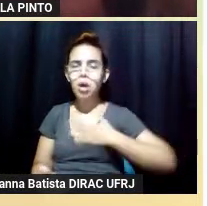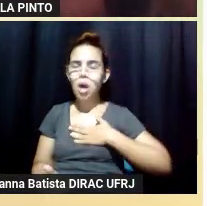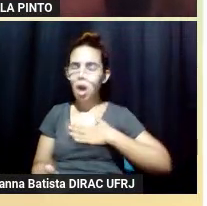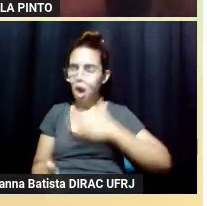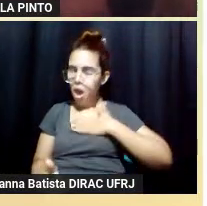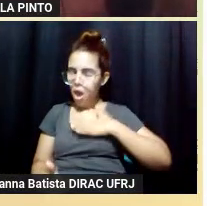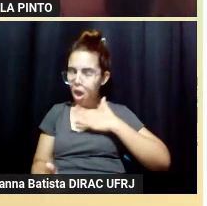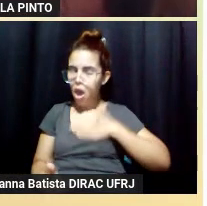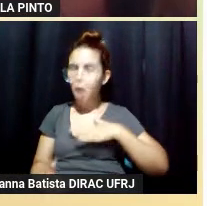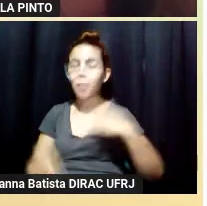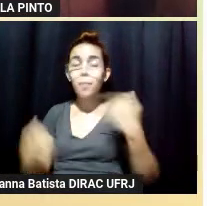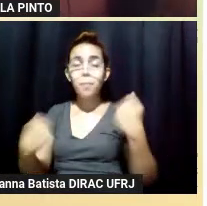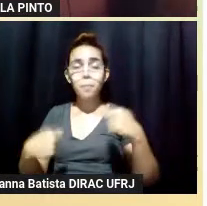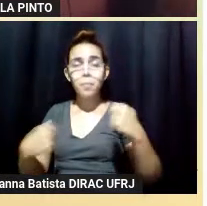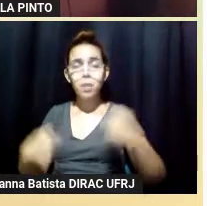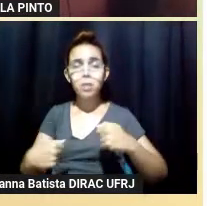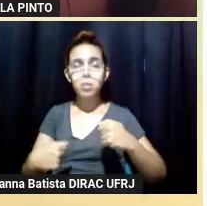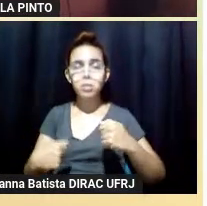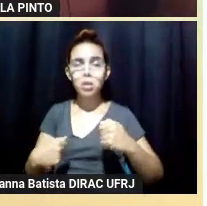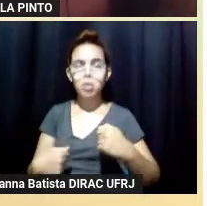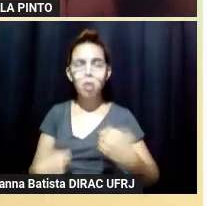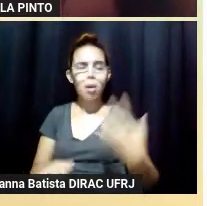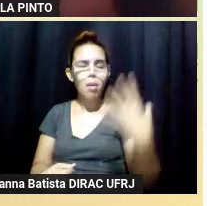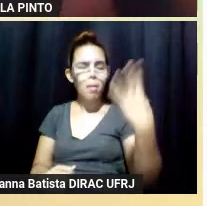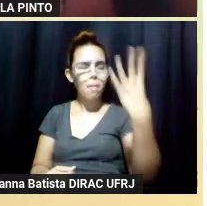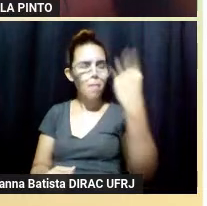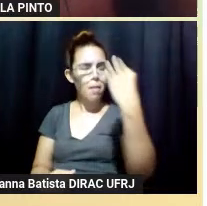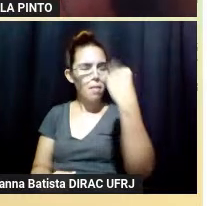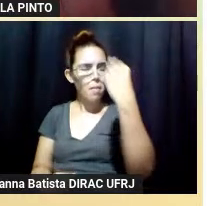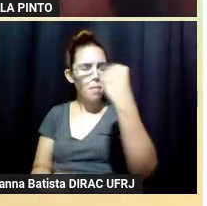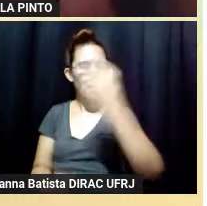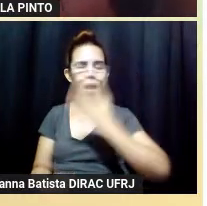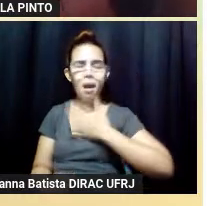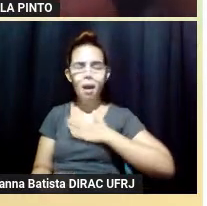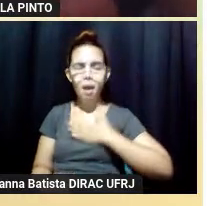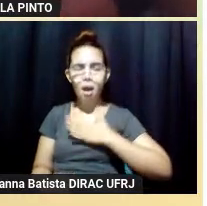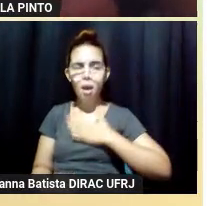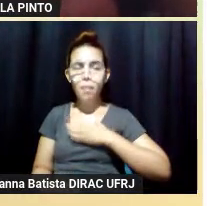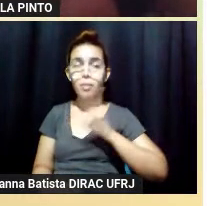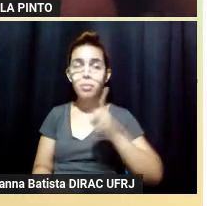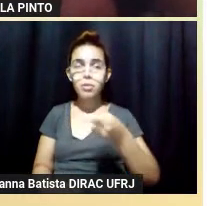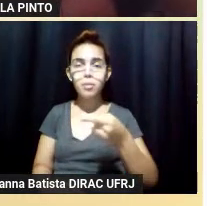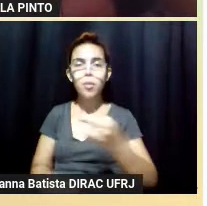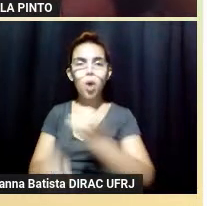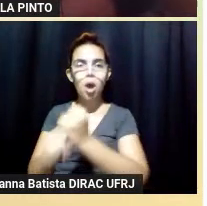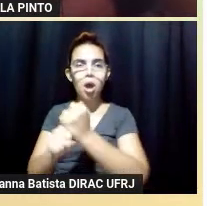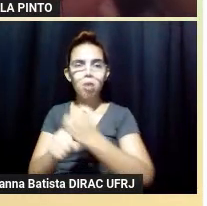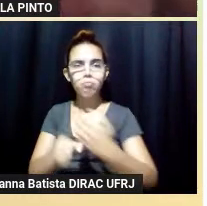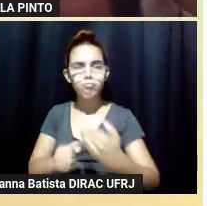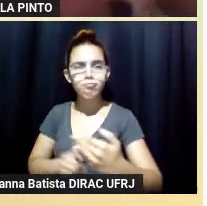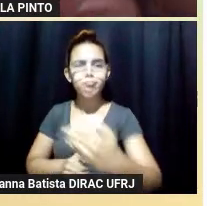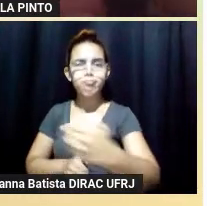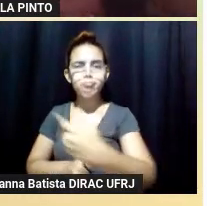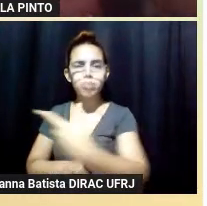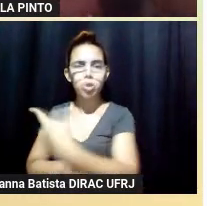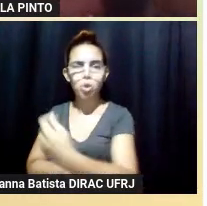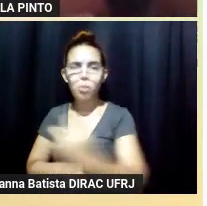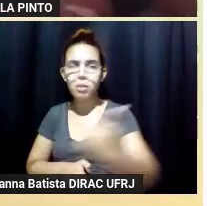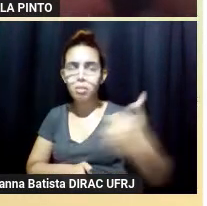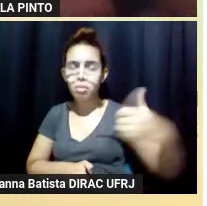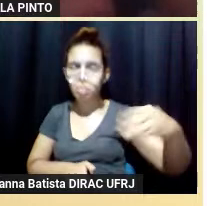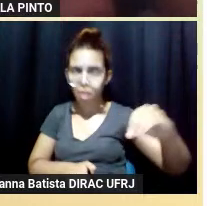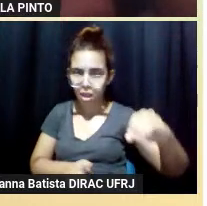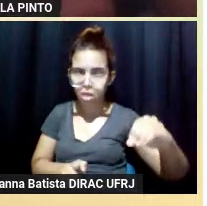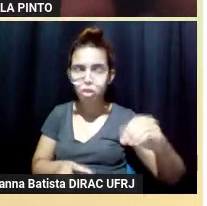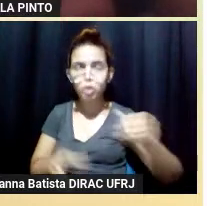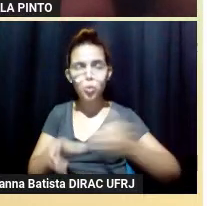Em 2010, veio o concurso para Rural, e aí eu fiz aqui para a cidade de Seropédica,